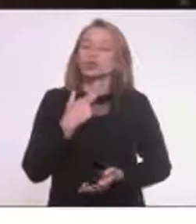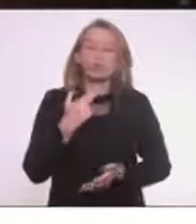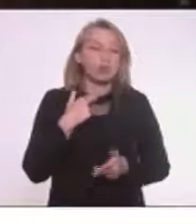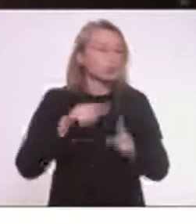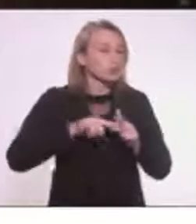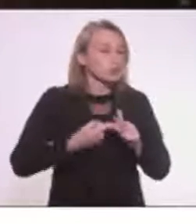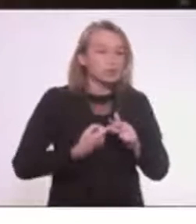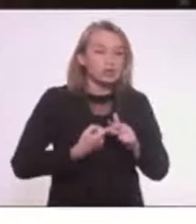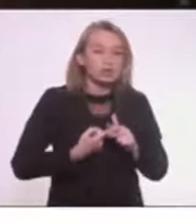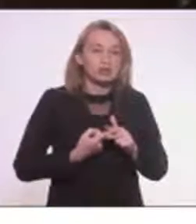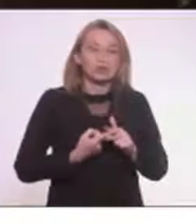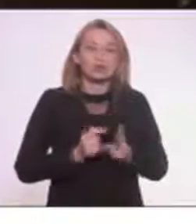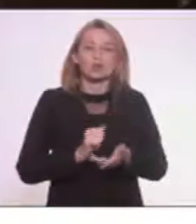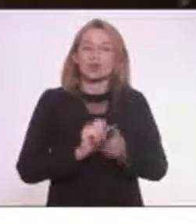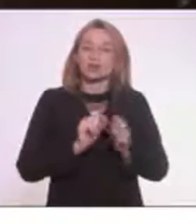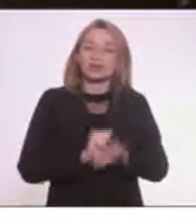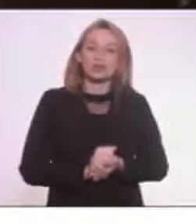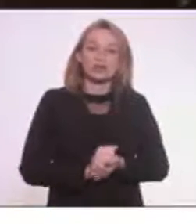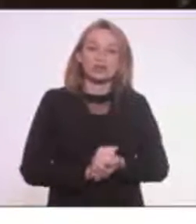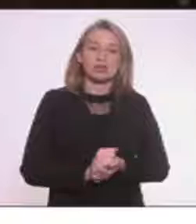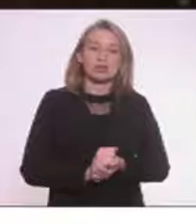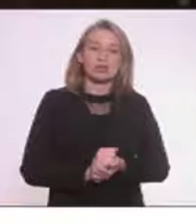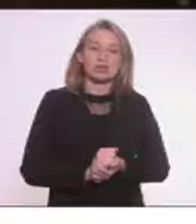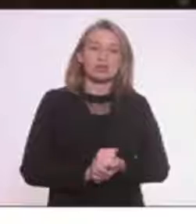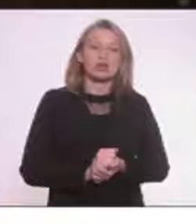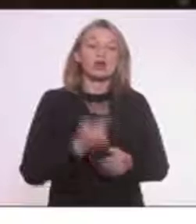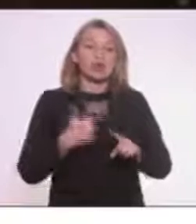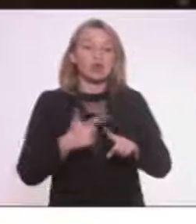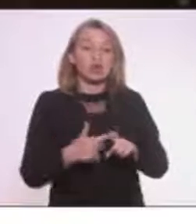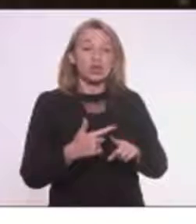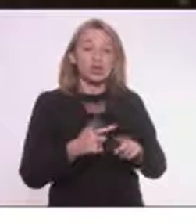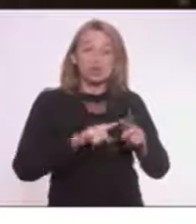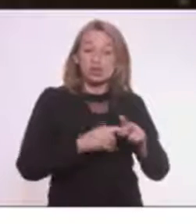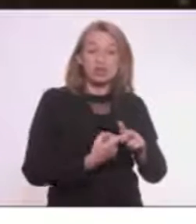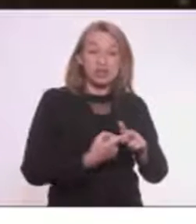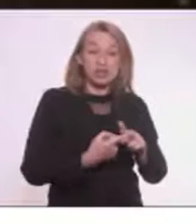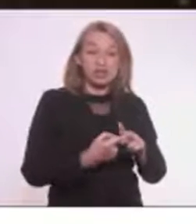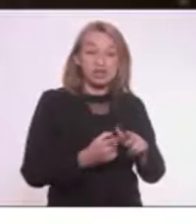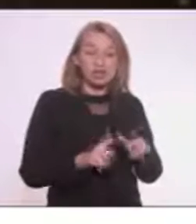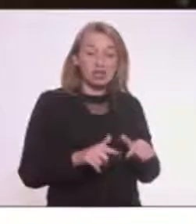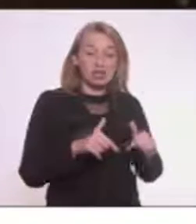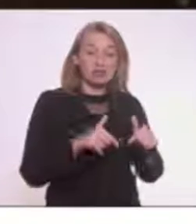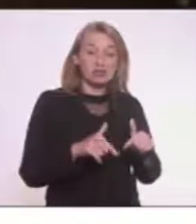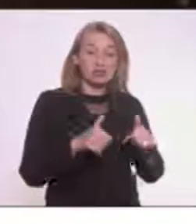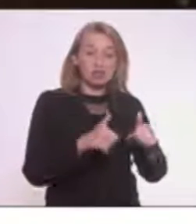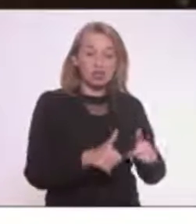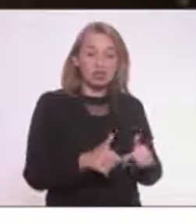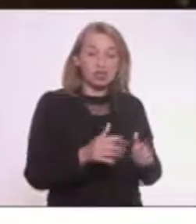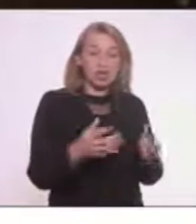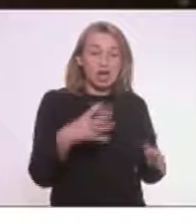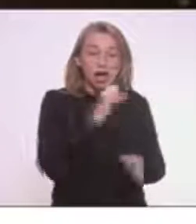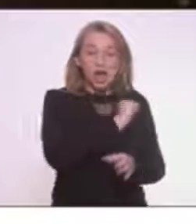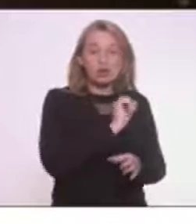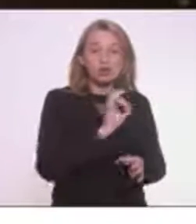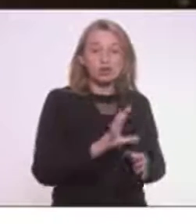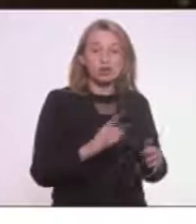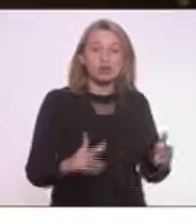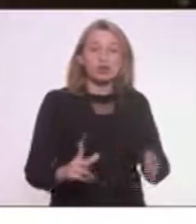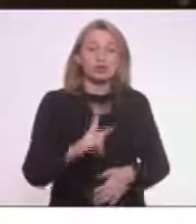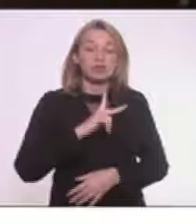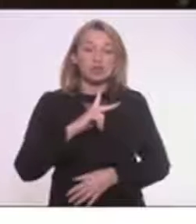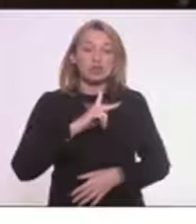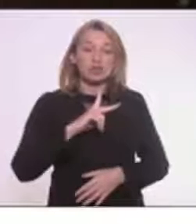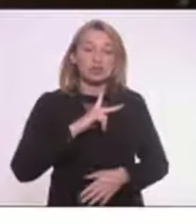modificada nesses termos. Porque nesses termos, o que vai se fazer é a privatização do